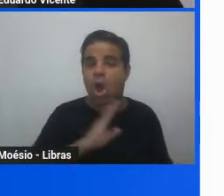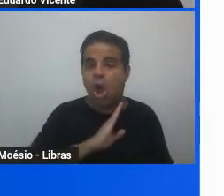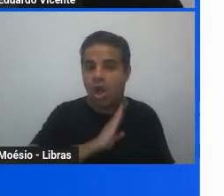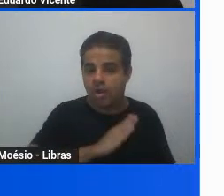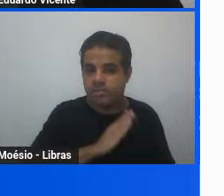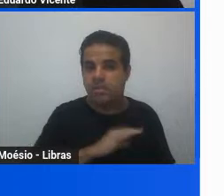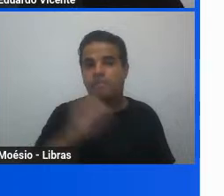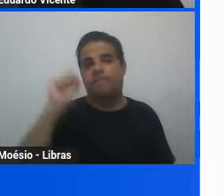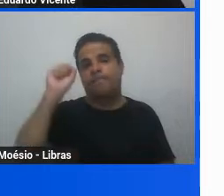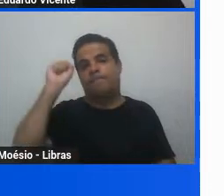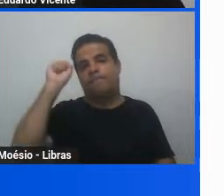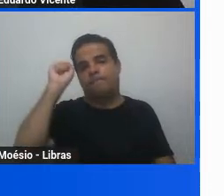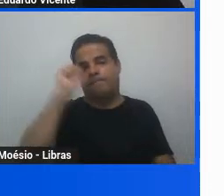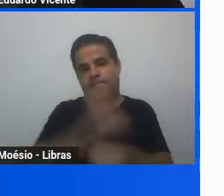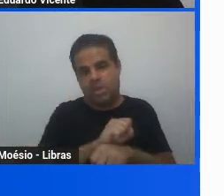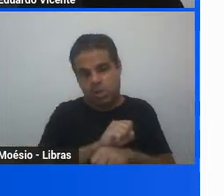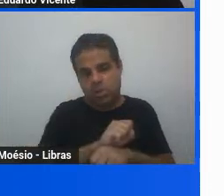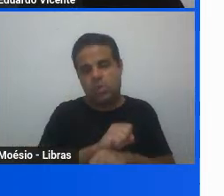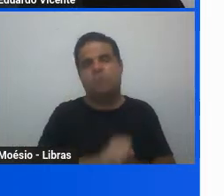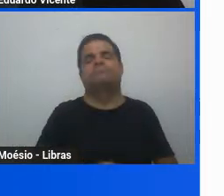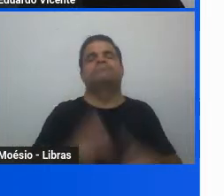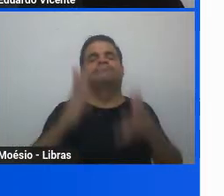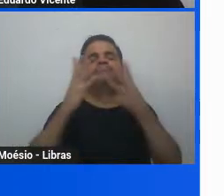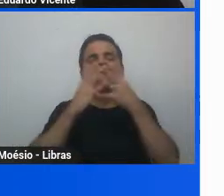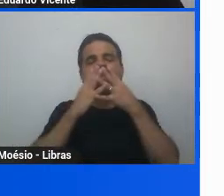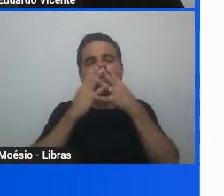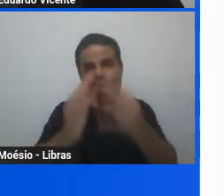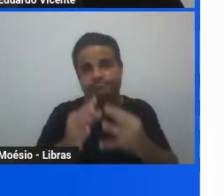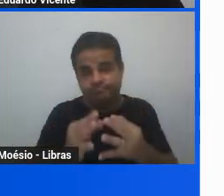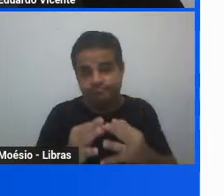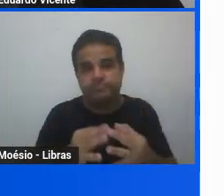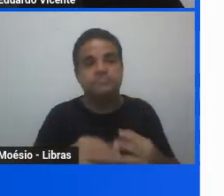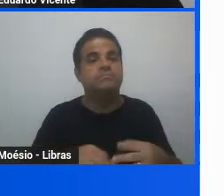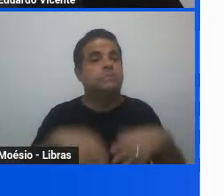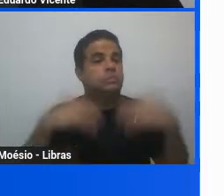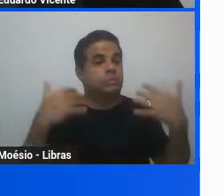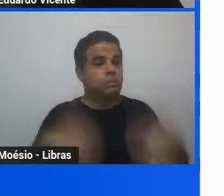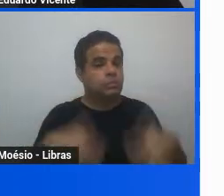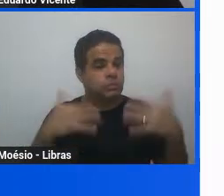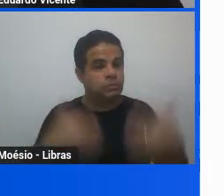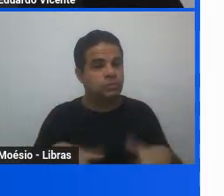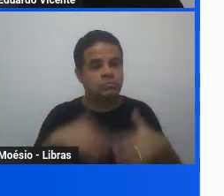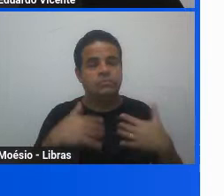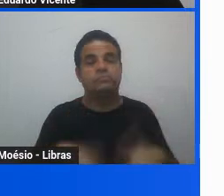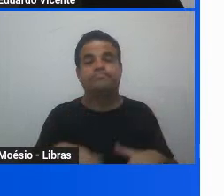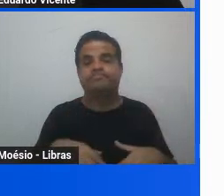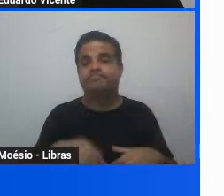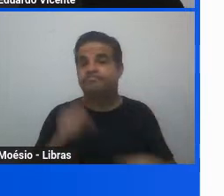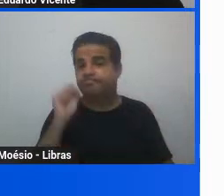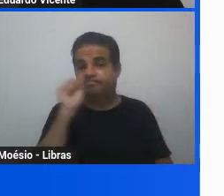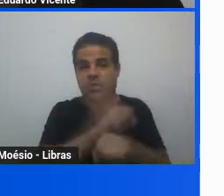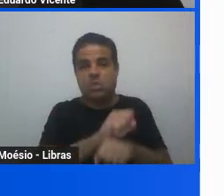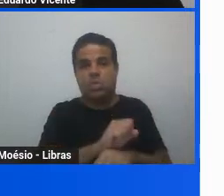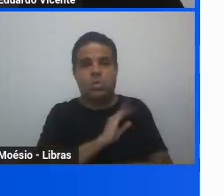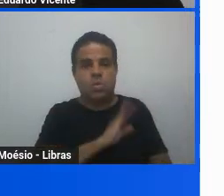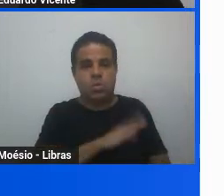parou. Atenção, agora se tornou um evento de parada.